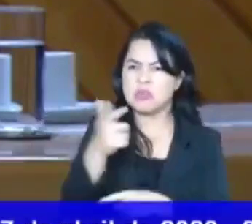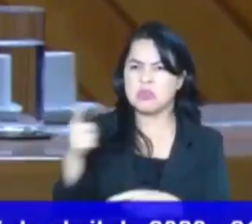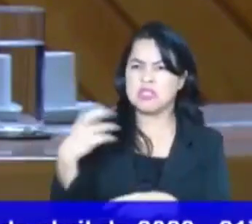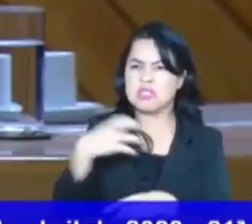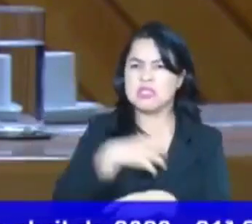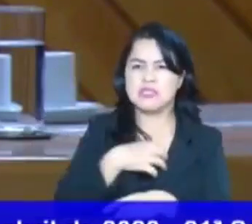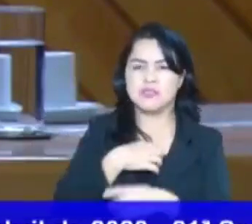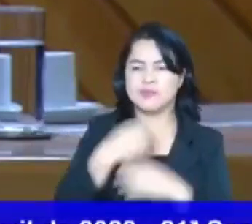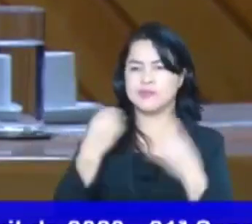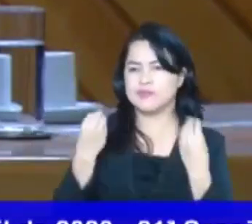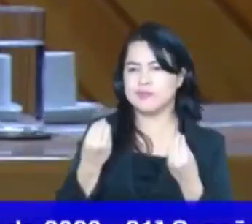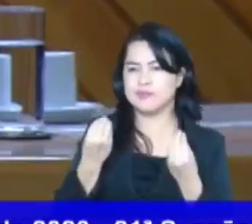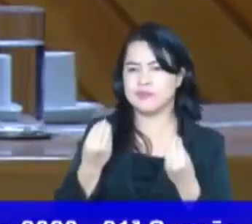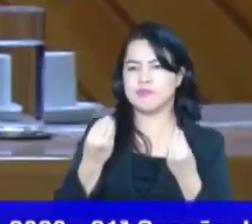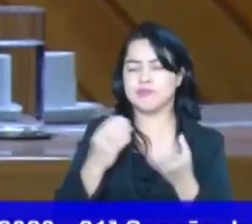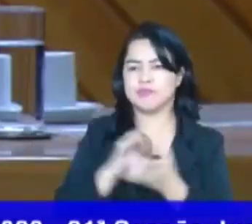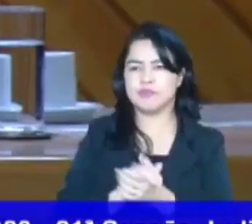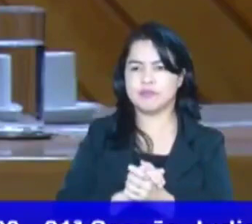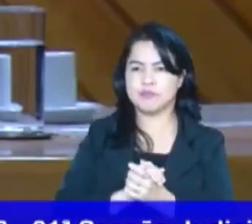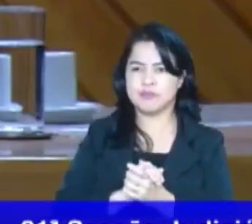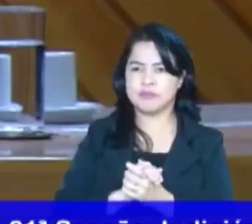sentido.